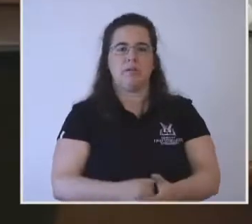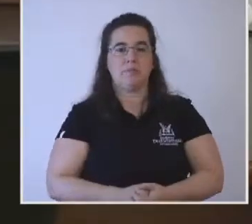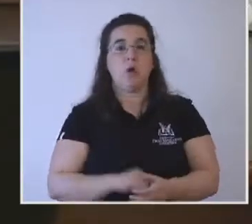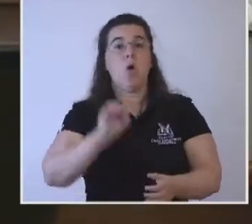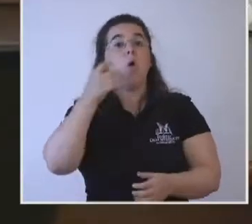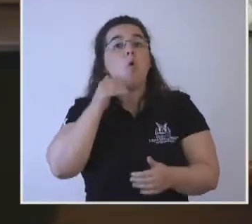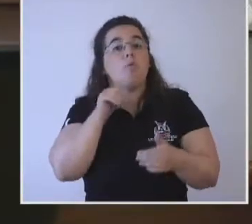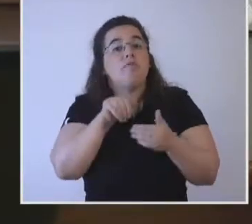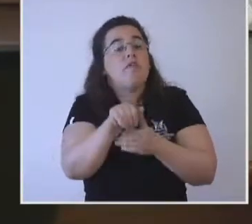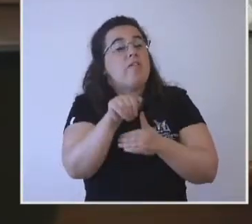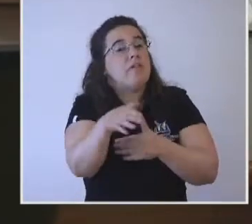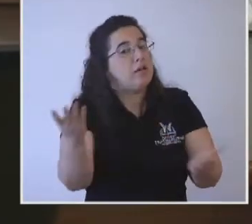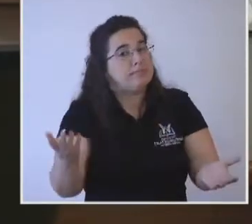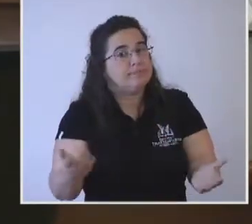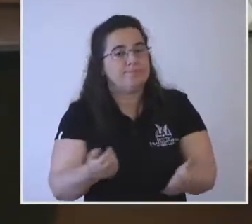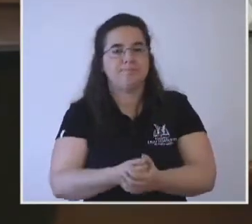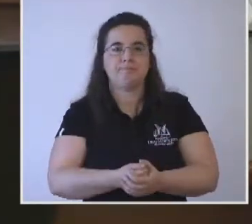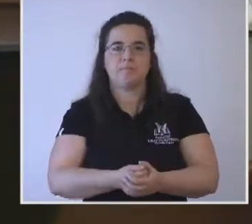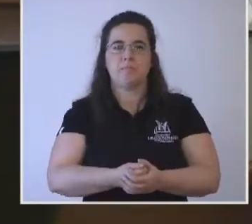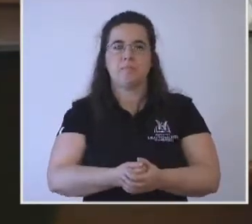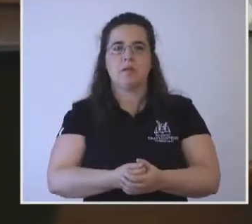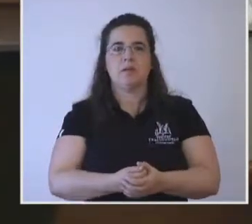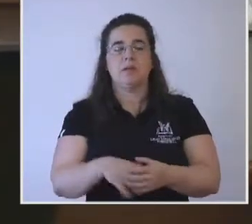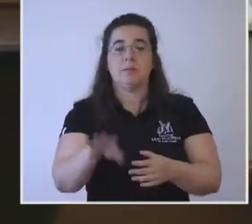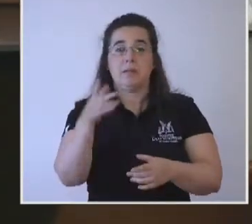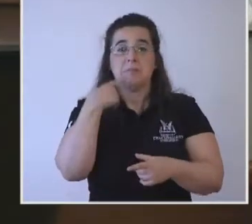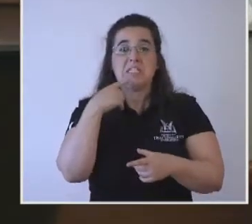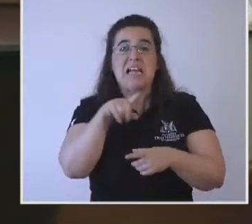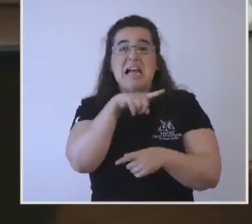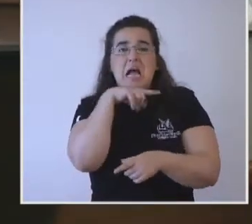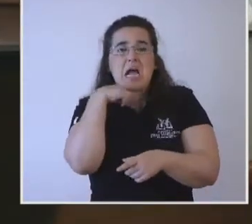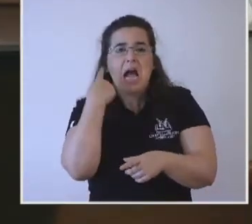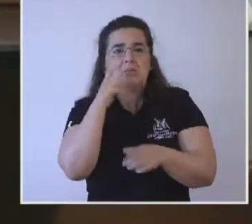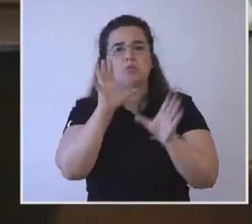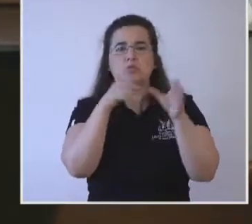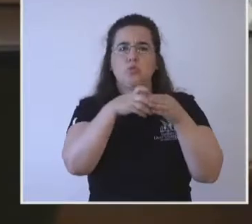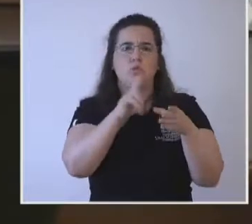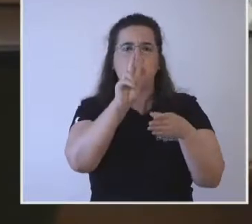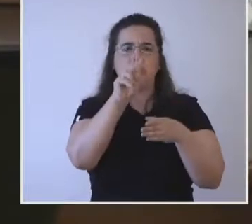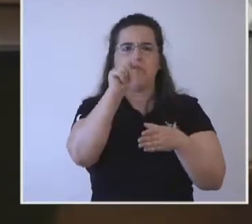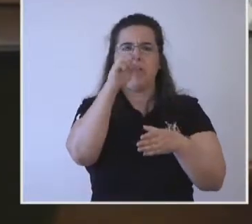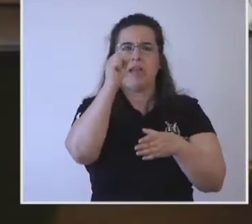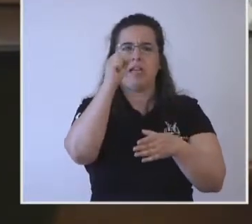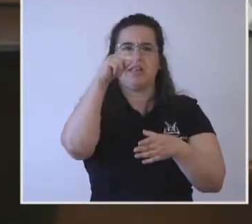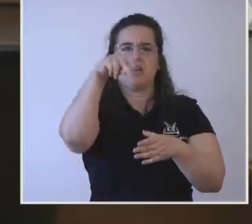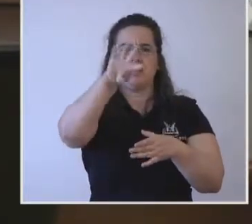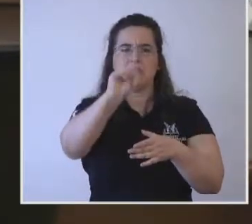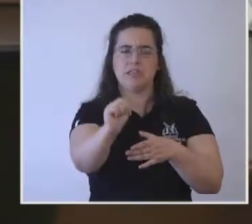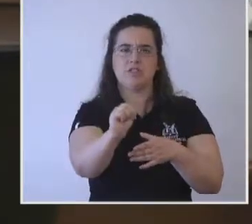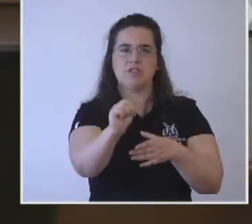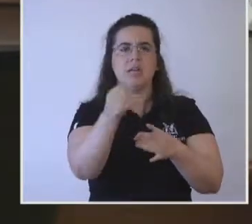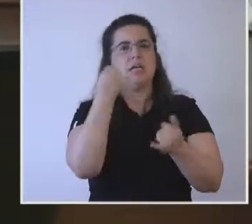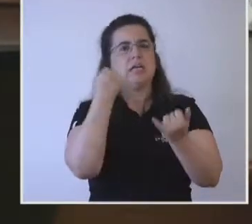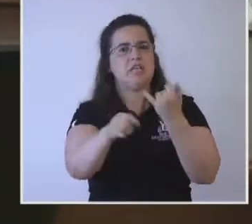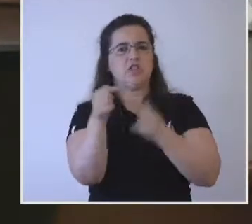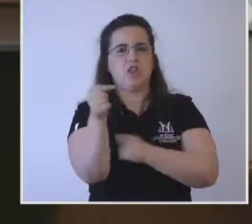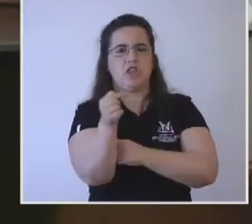ter, e a probabilidade é elevada. Vejam que os véganos têm um risco muito menor do que os não vegetarianos.